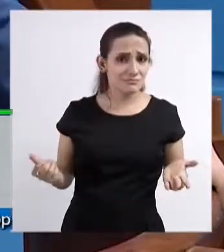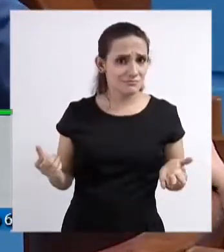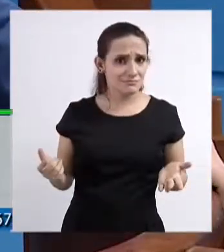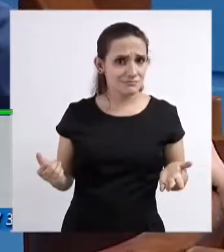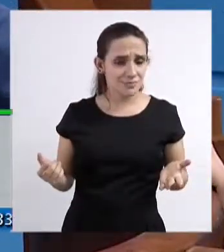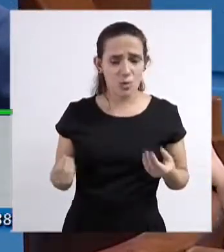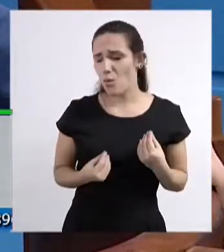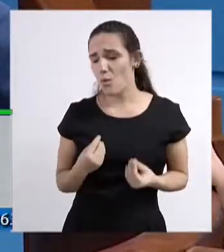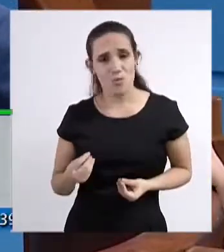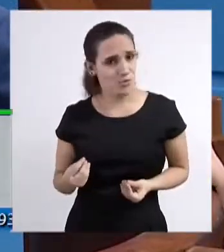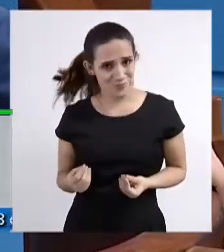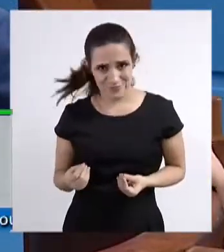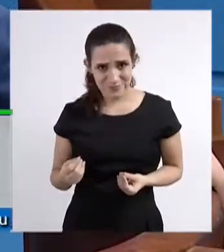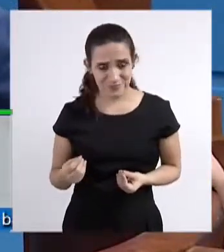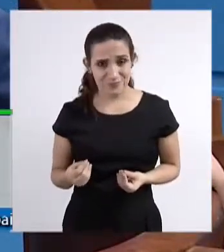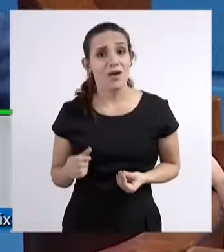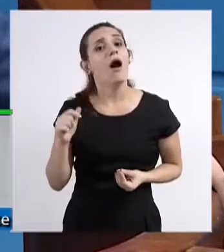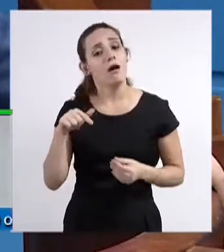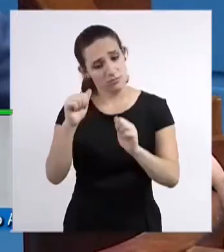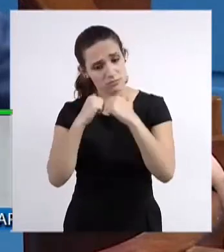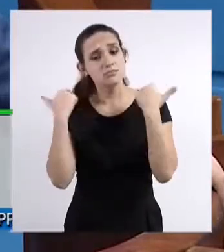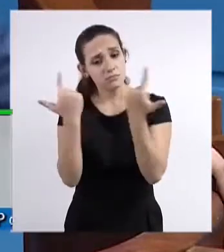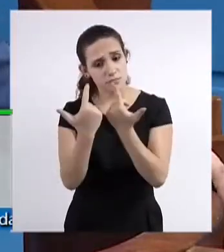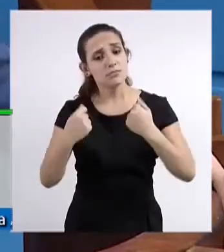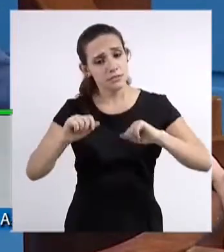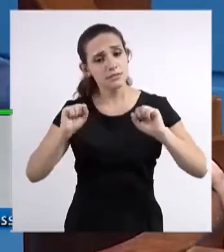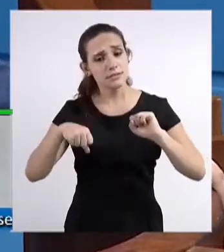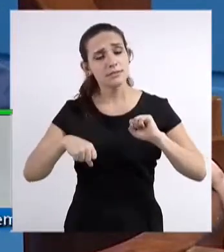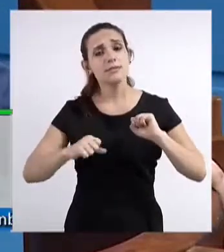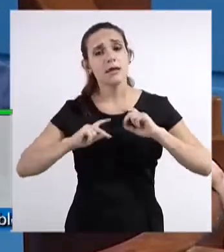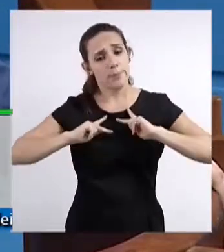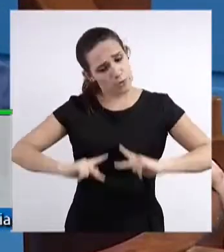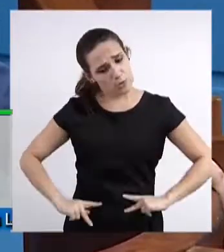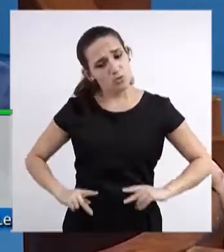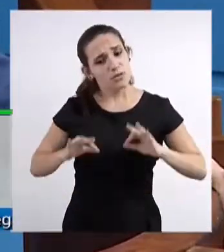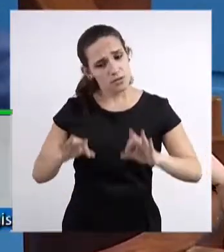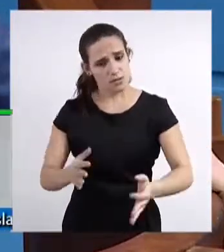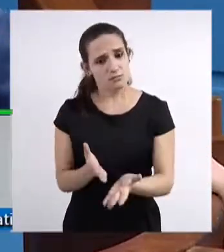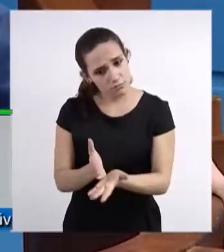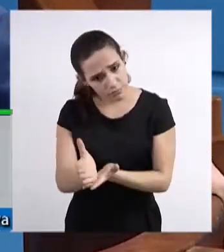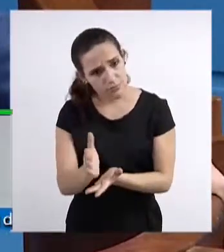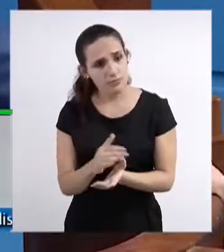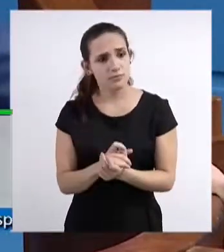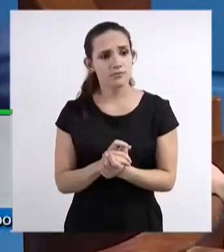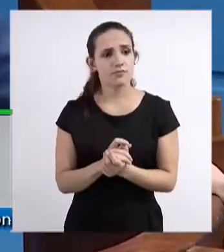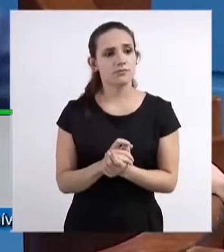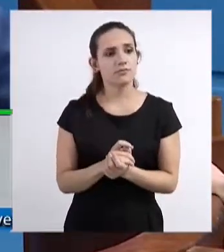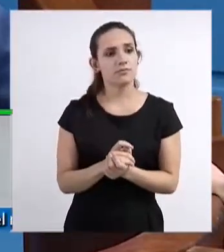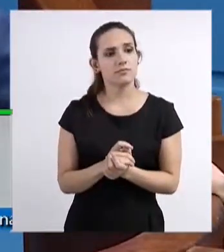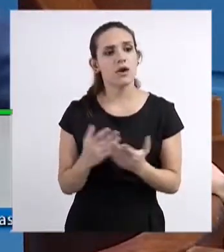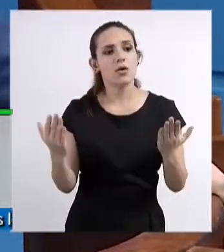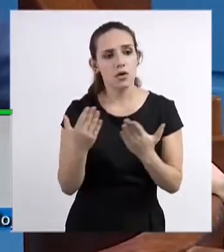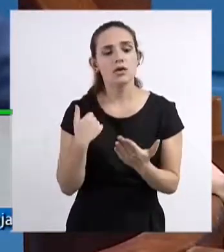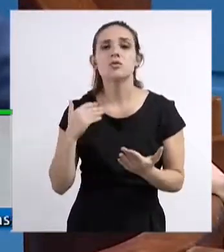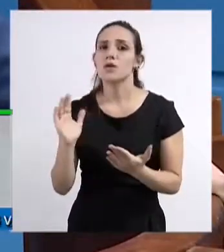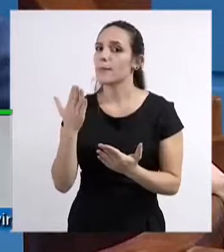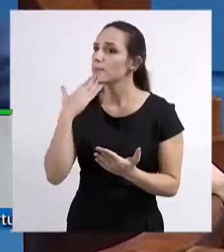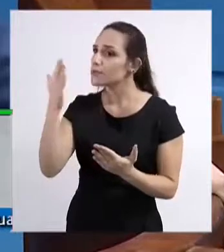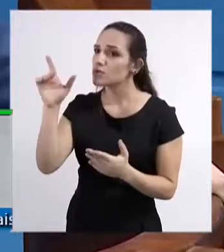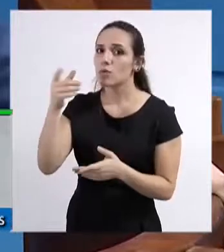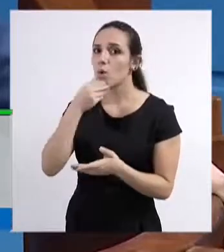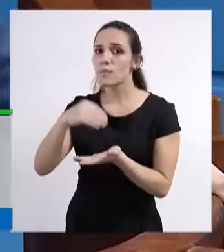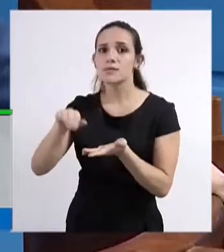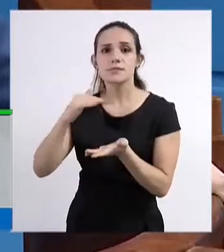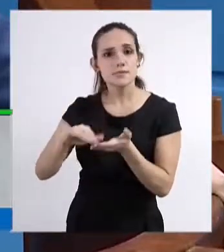são obedecidas. E essa casa precisa se posicionar, e por isso, senhor presidente, requeri ao secretário de Segurança